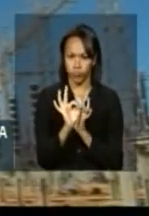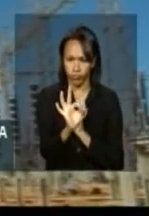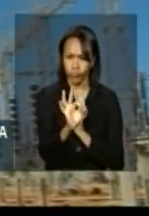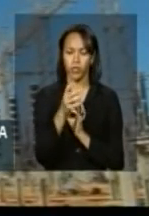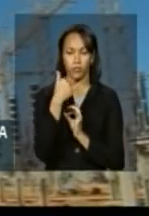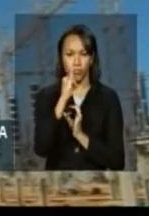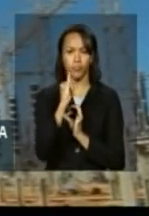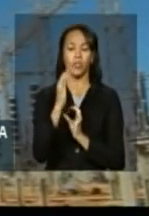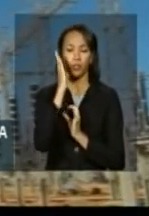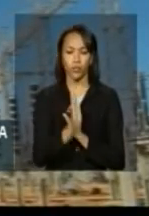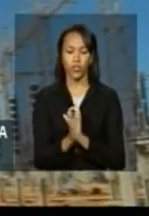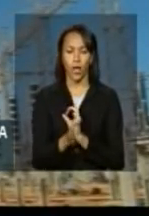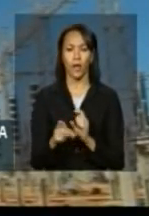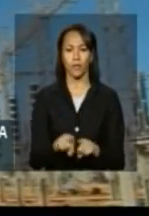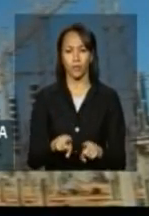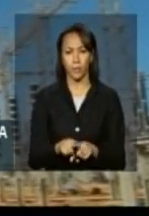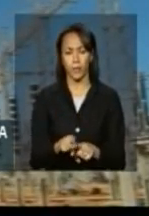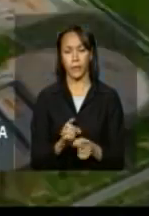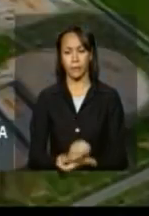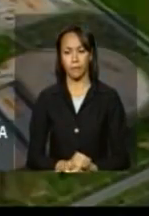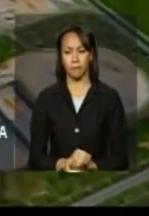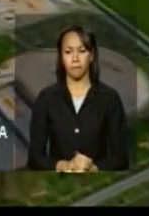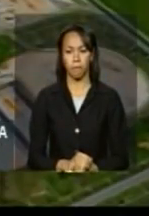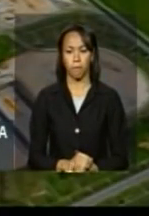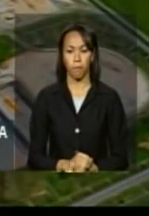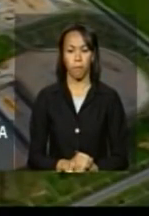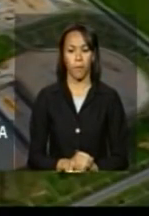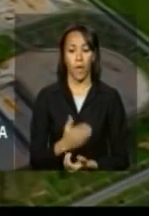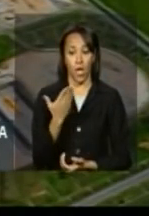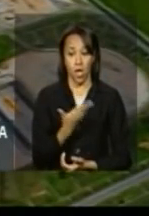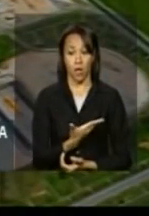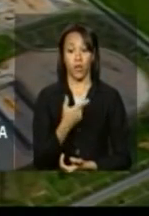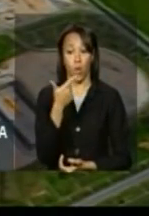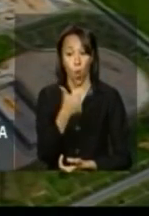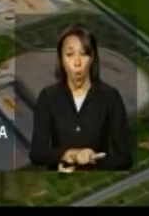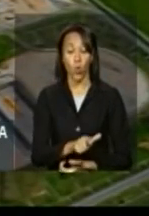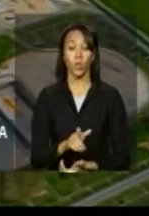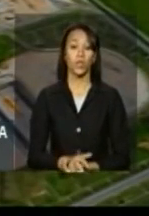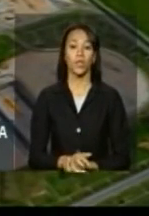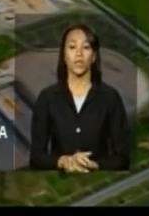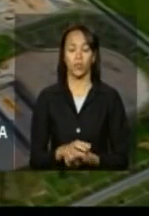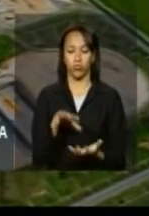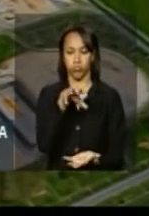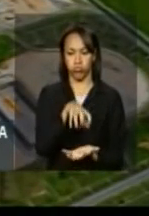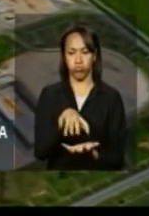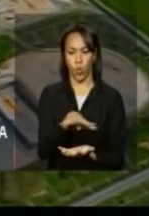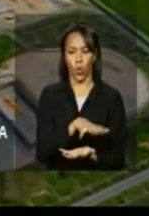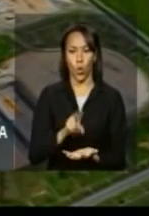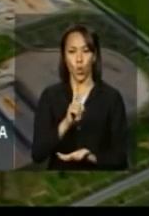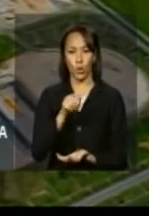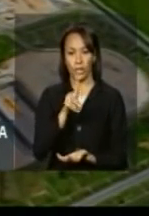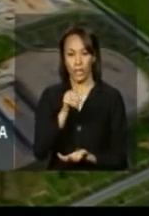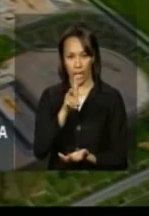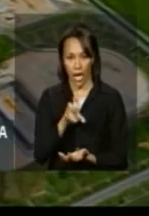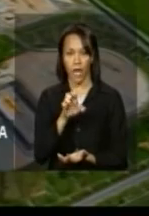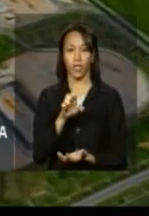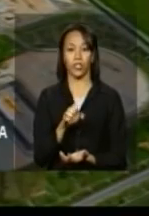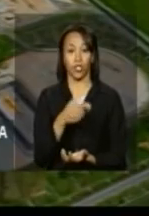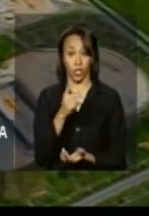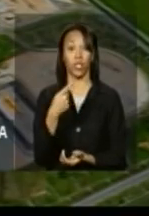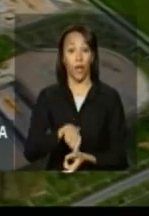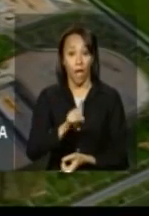60 quilômetros entre Palmeiras e Edéia, em Goiás. E aí a unidade de tratamento de gás de Caraguatatuba, também em